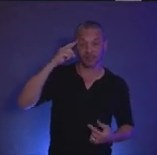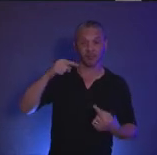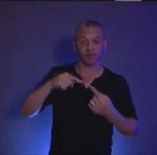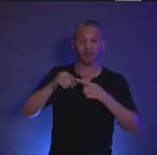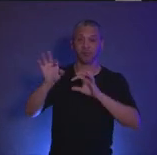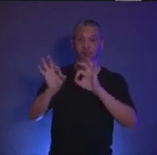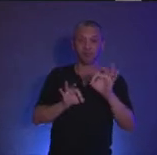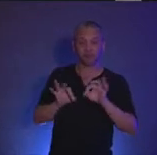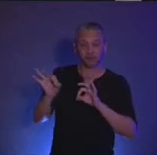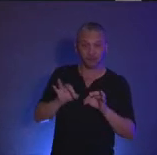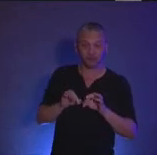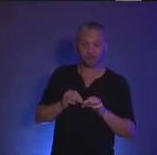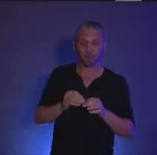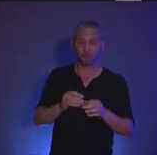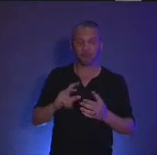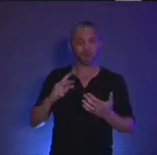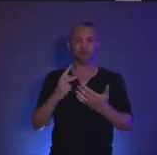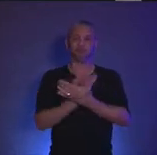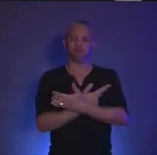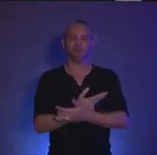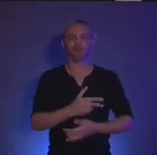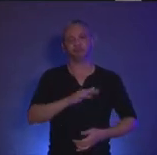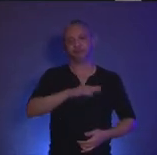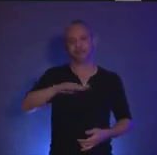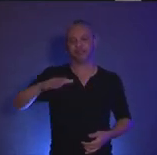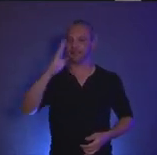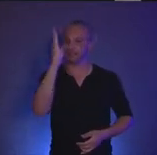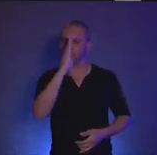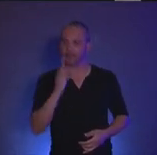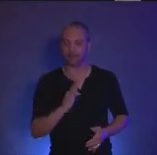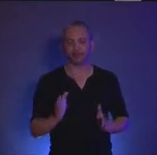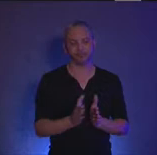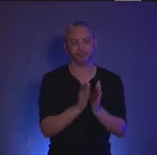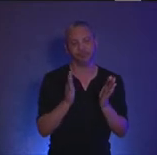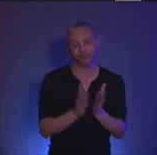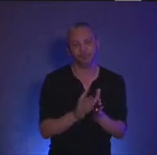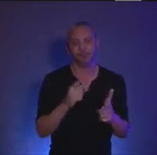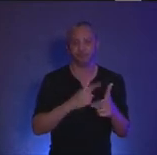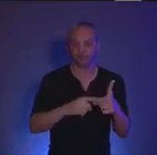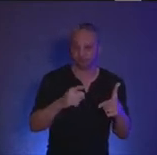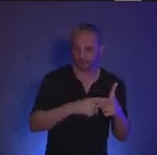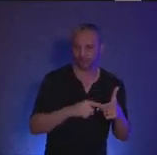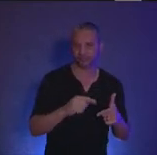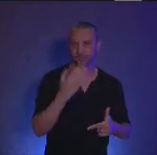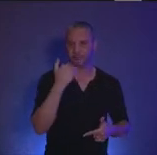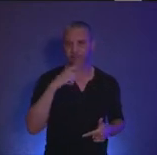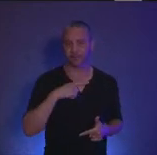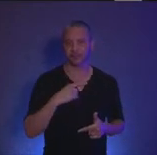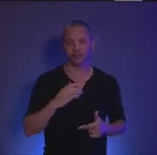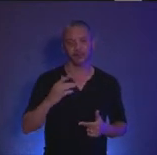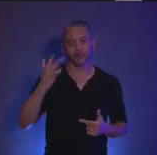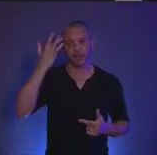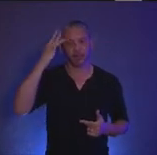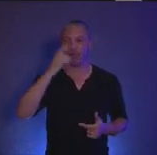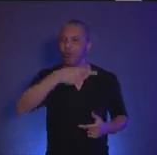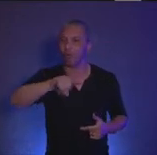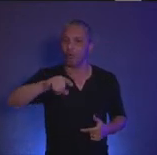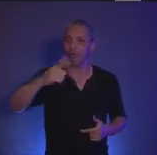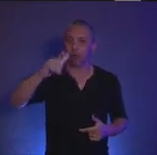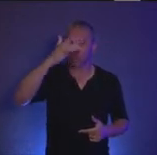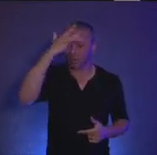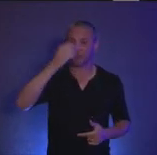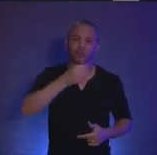nutrição que aflige as crianças brasileiras mais pobres hoje no Brasil. Espero que isso inspire outros jornalistas